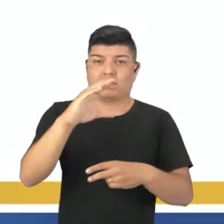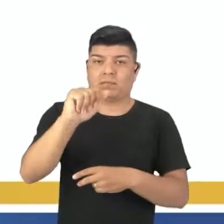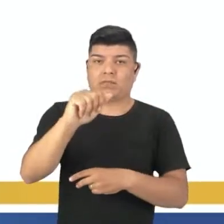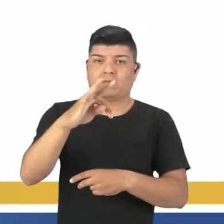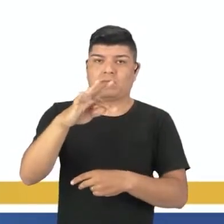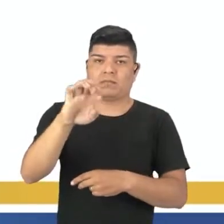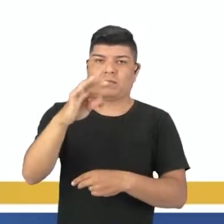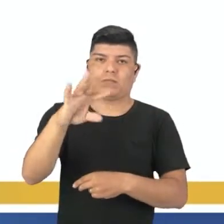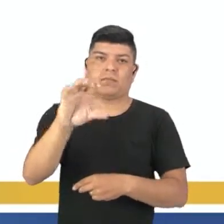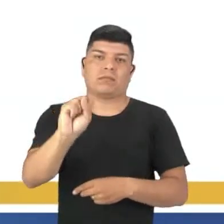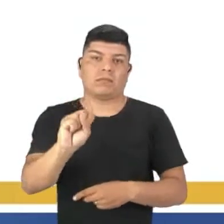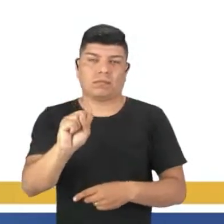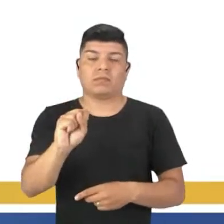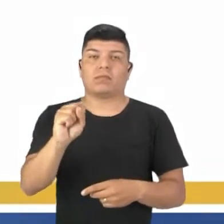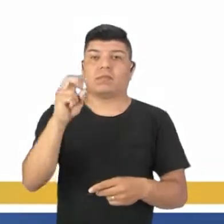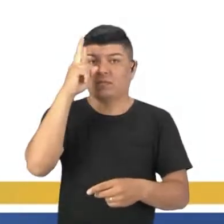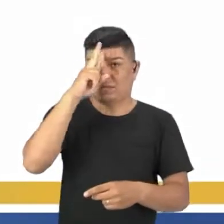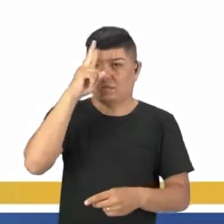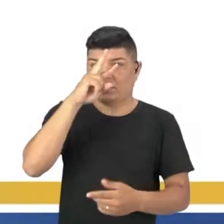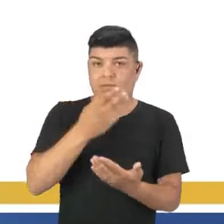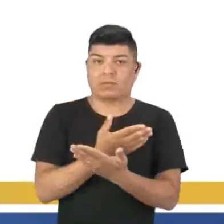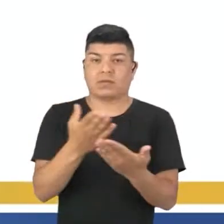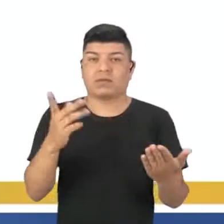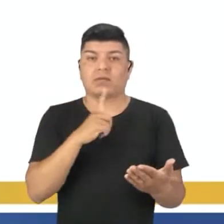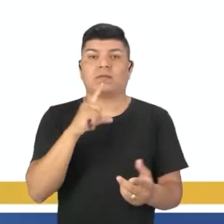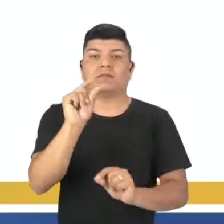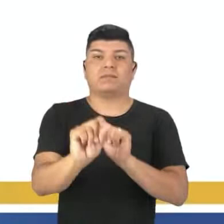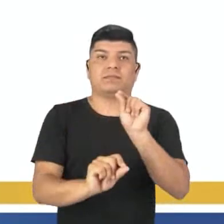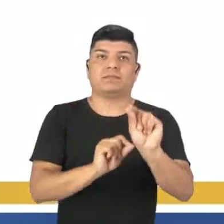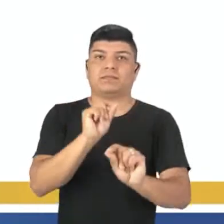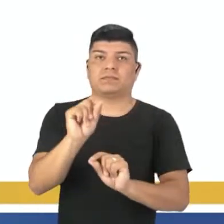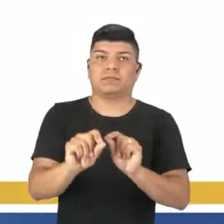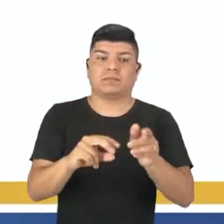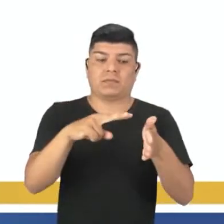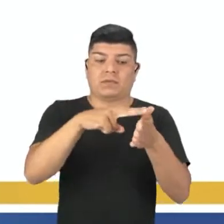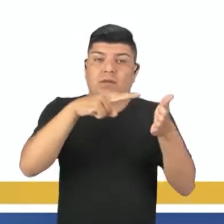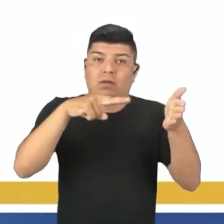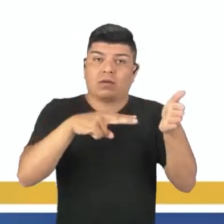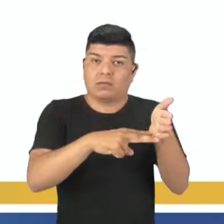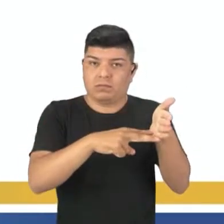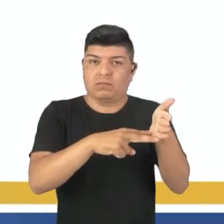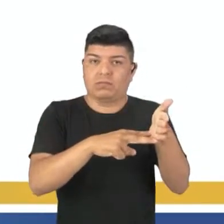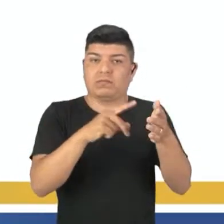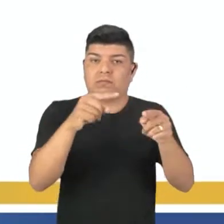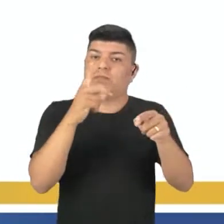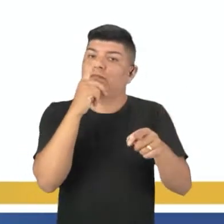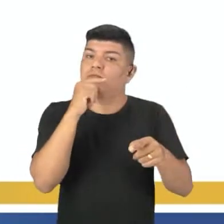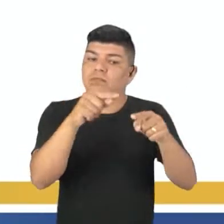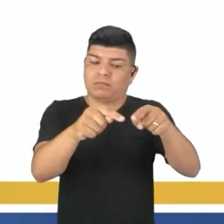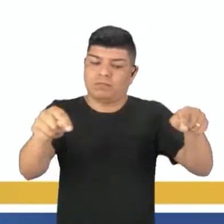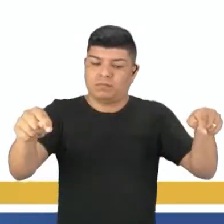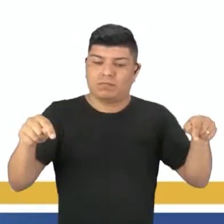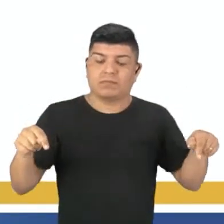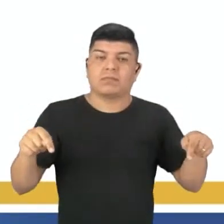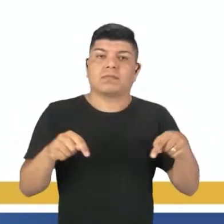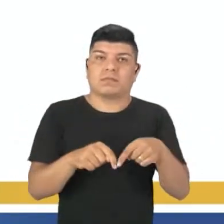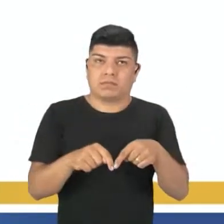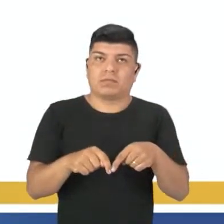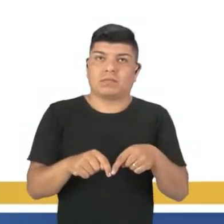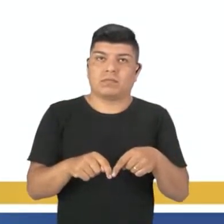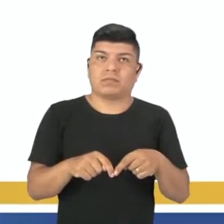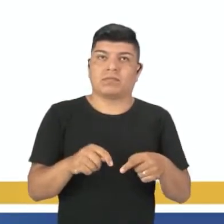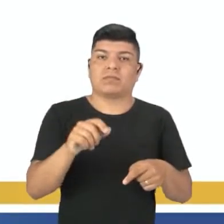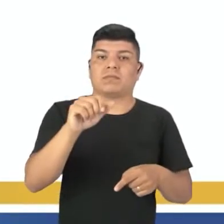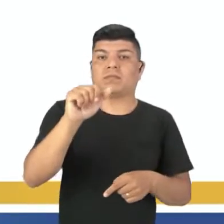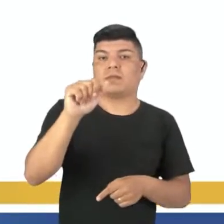lembra disso? Então, o que nós vamos ter aí? O volume da piscina, ele vai ser dado por área da base, né,